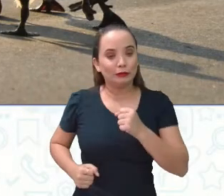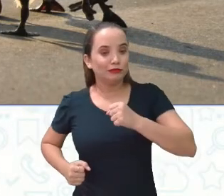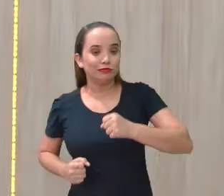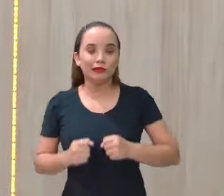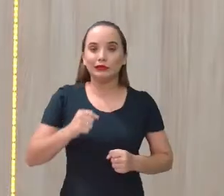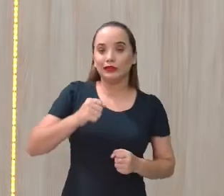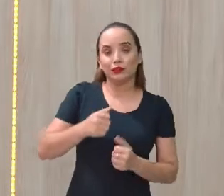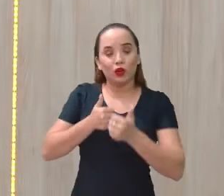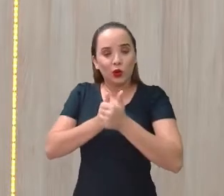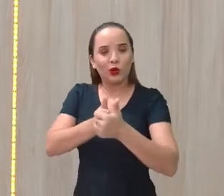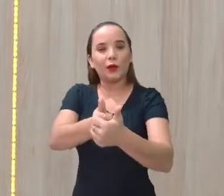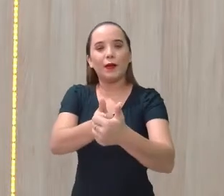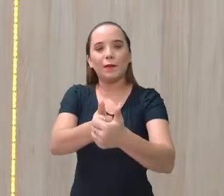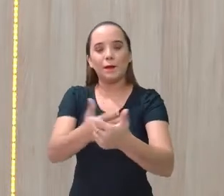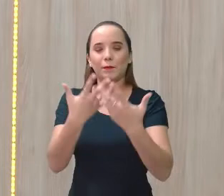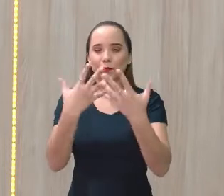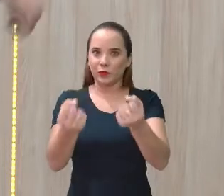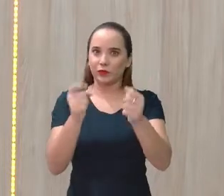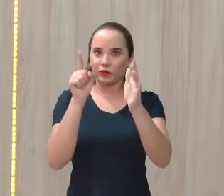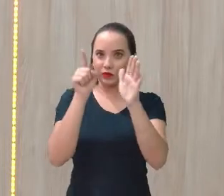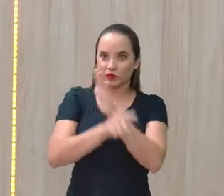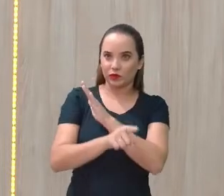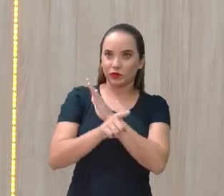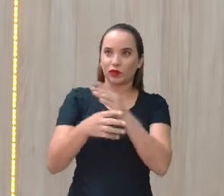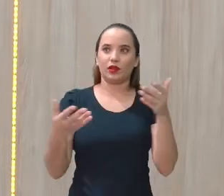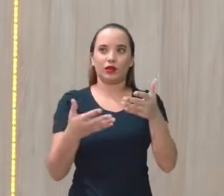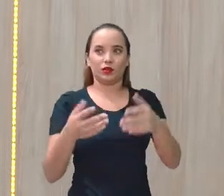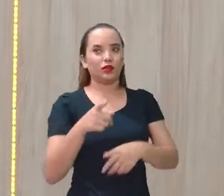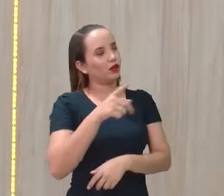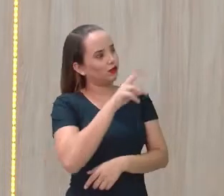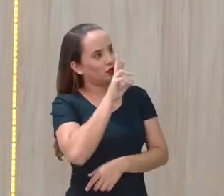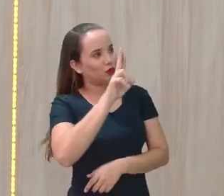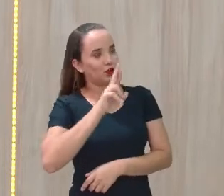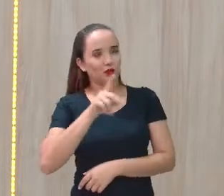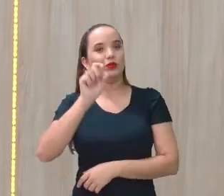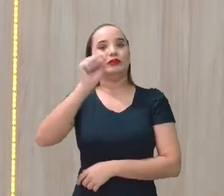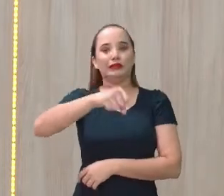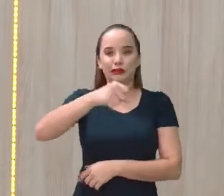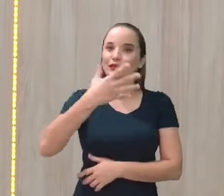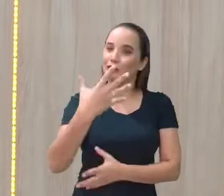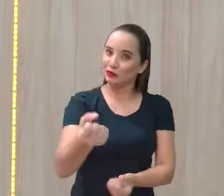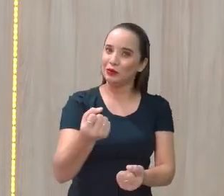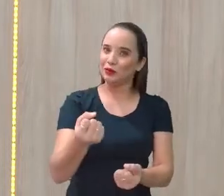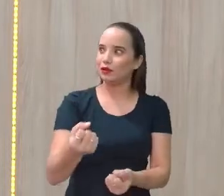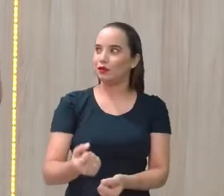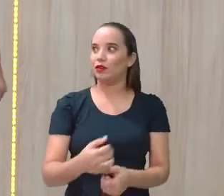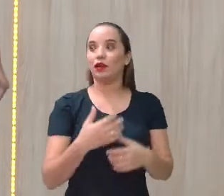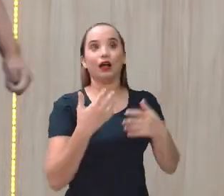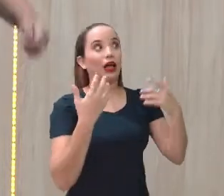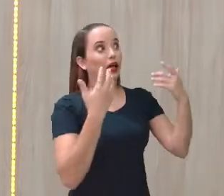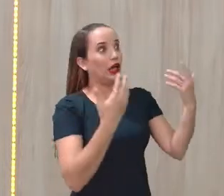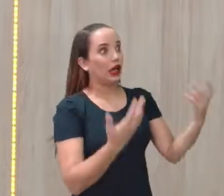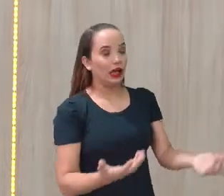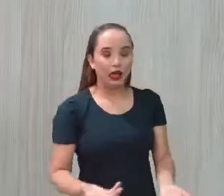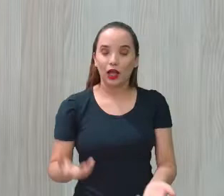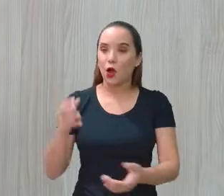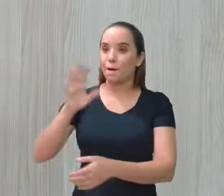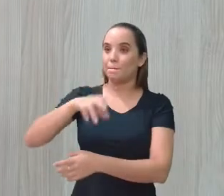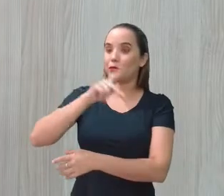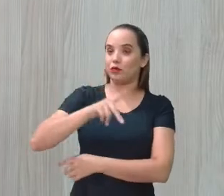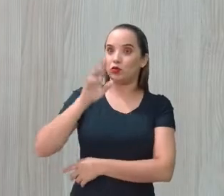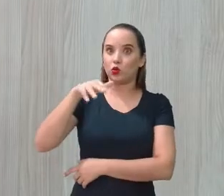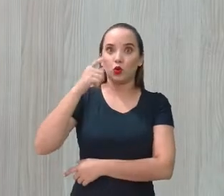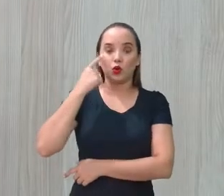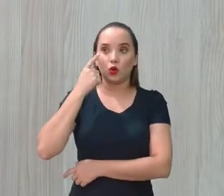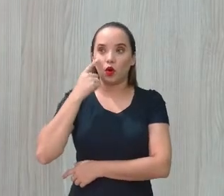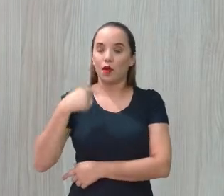seguir é uma pergunta. E é nessa hora que vocês respondem, sim, vamos. Ah, professora Carla, eu perguntei a Tarcísio